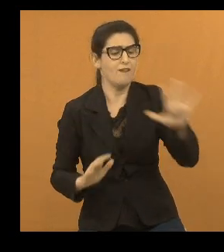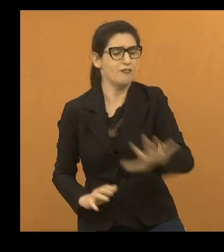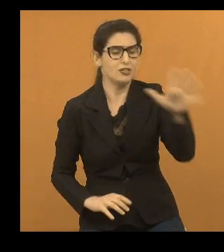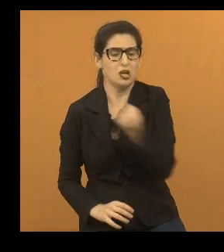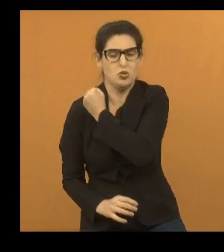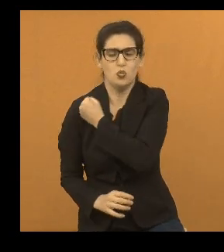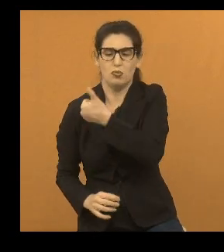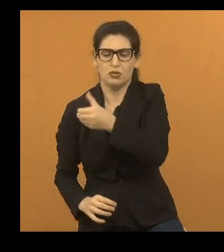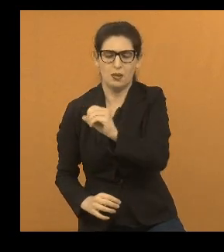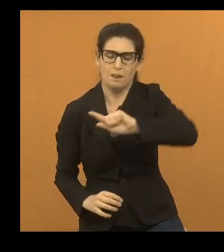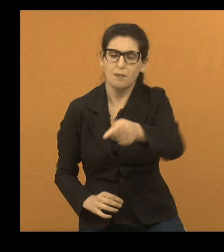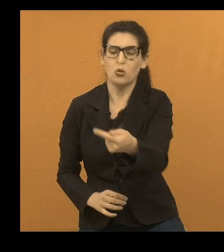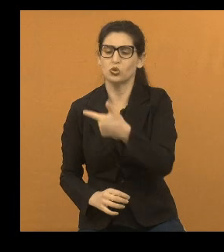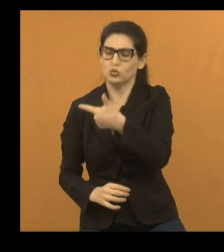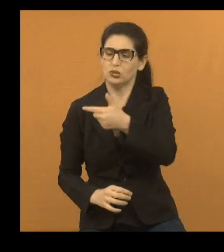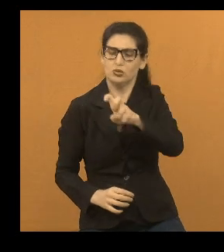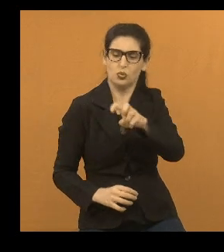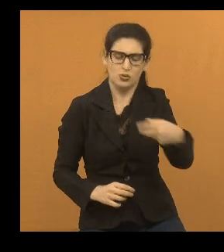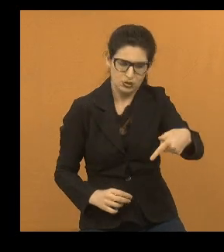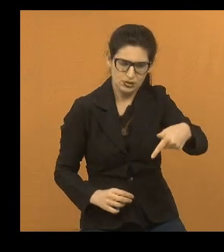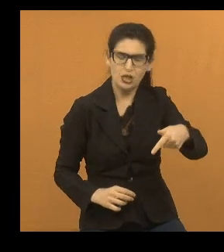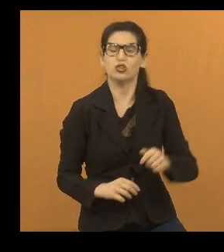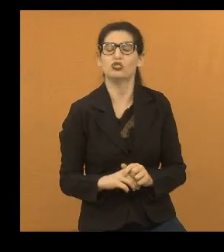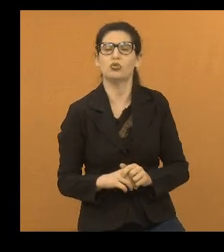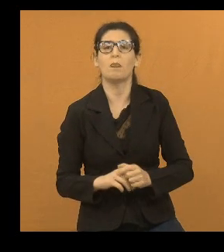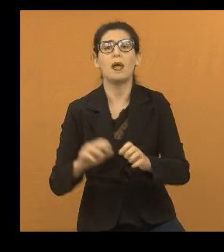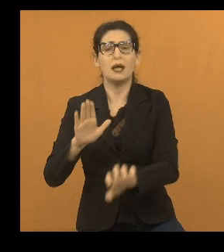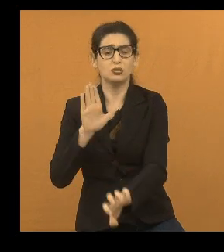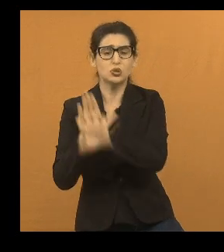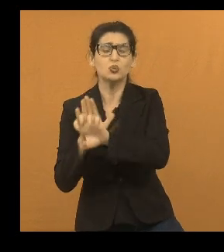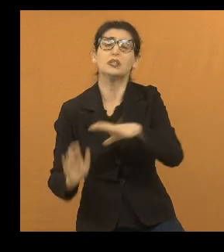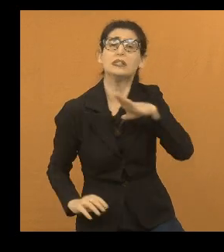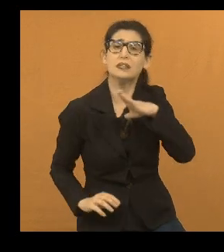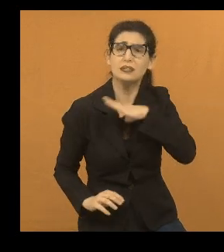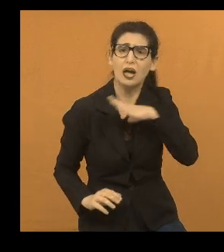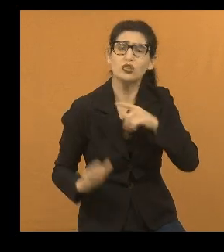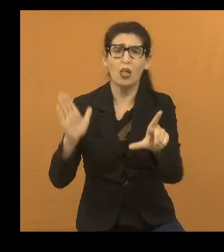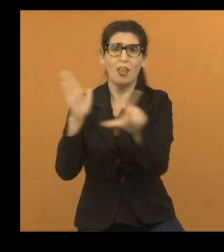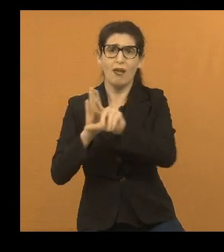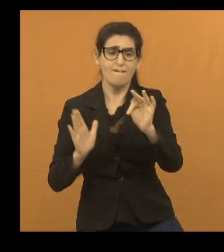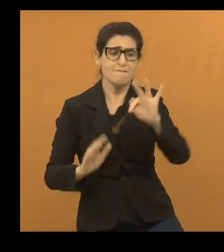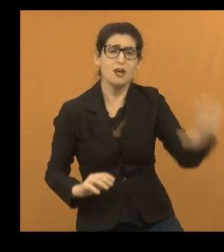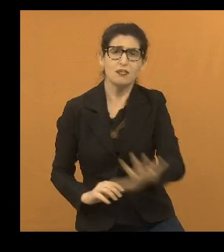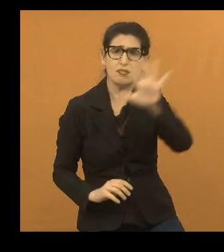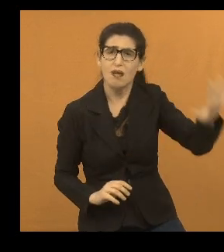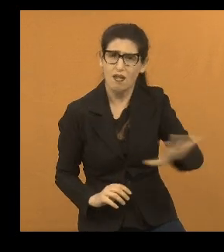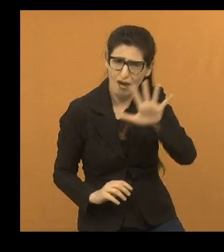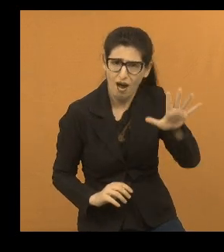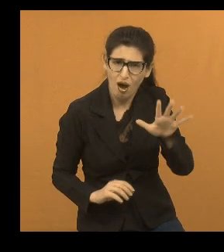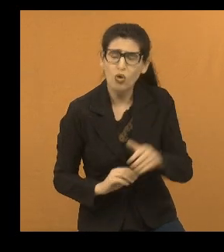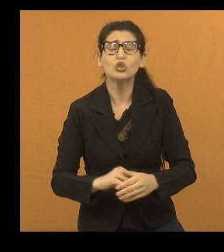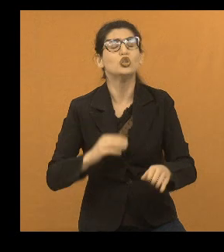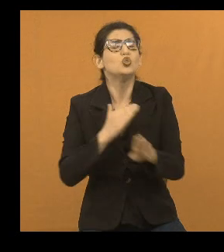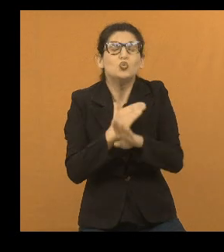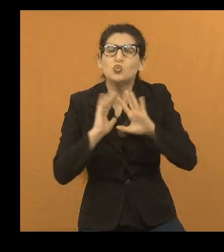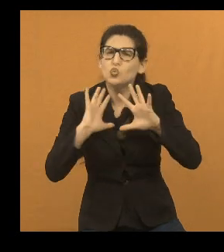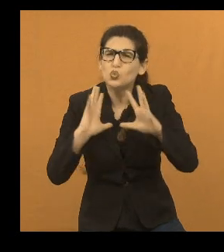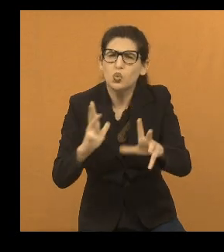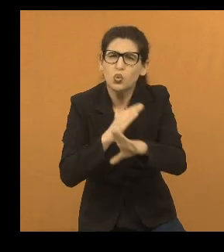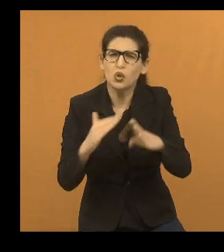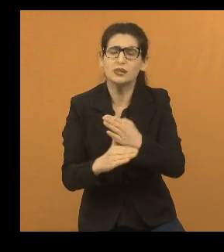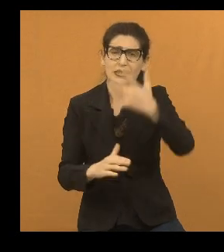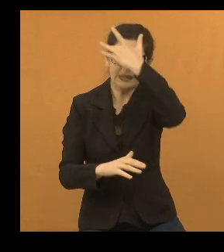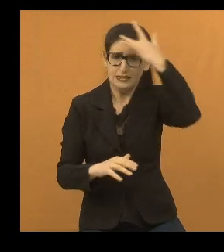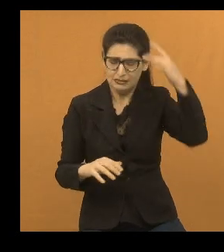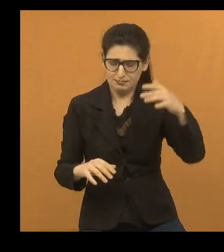número 10.257, que é o Estatuto da Cidade. É a lei federal que define que toda cidade acima de 20